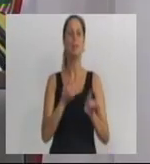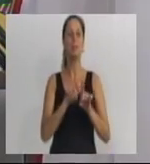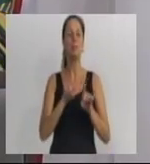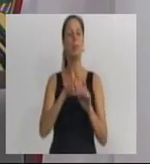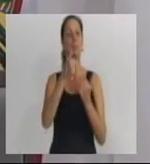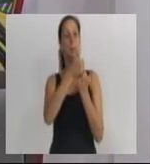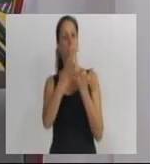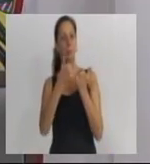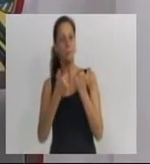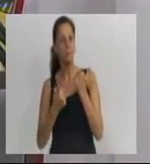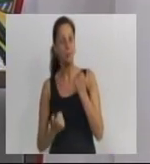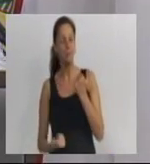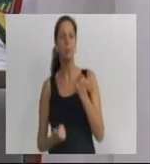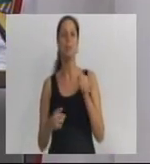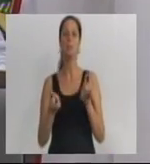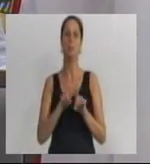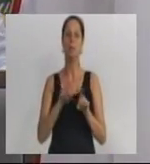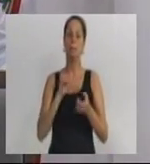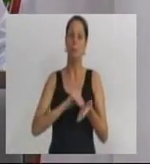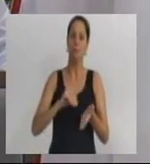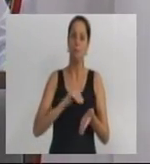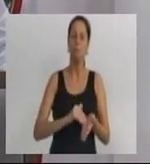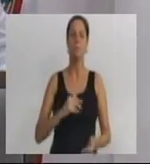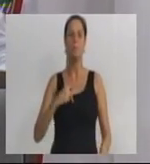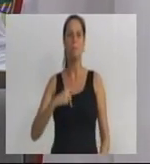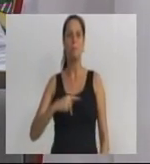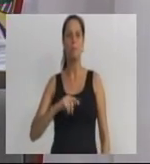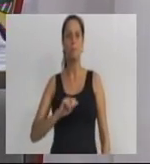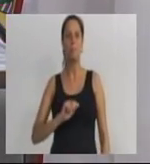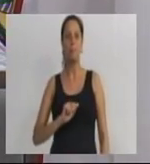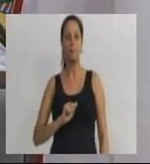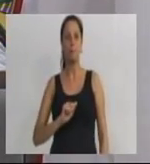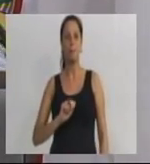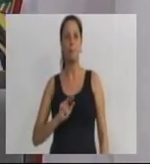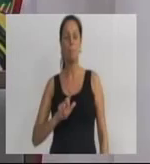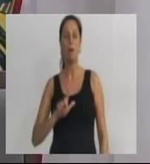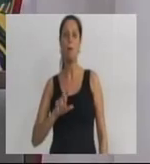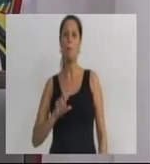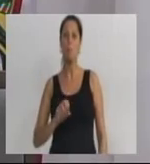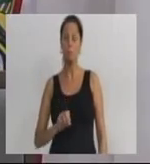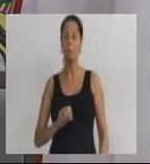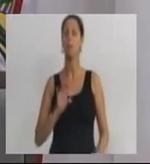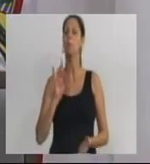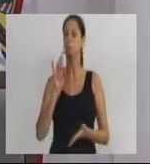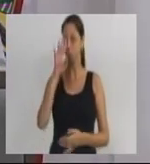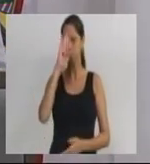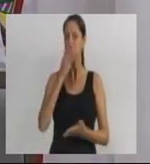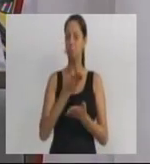secretário Paulo França, de Obras, e acredito que essa resposta